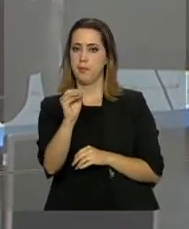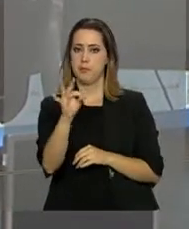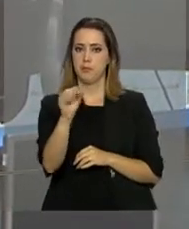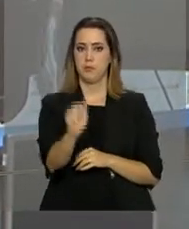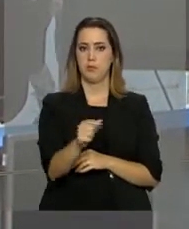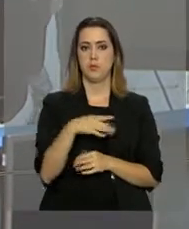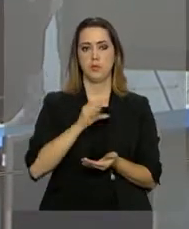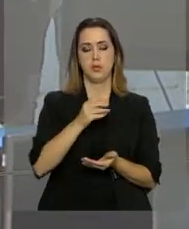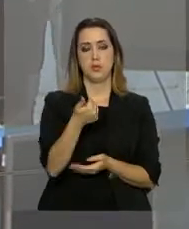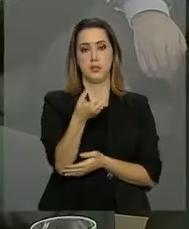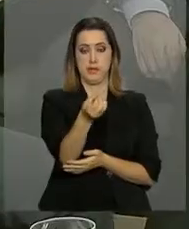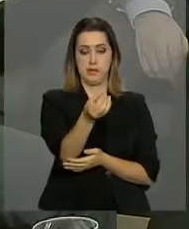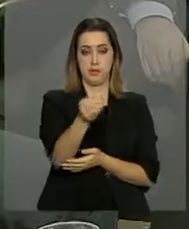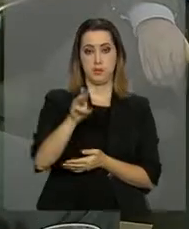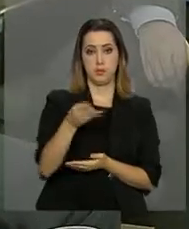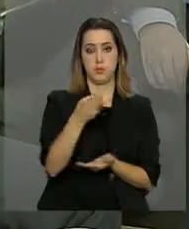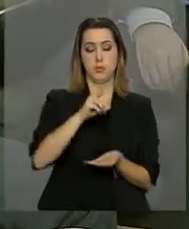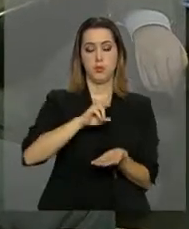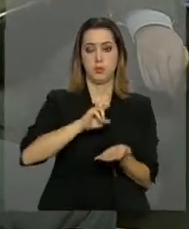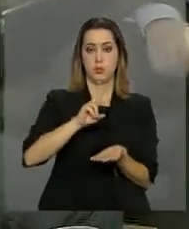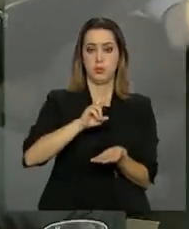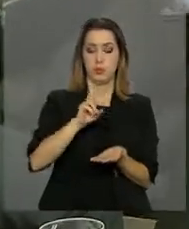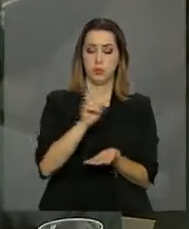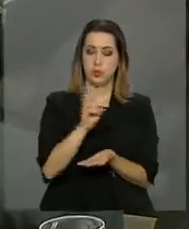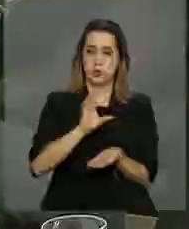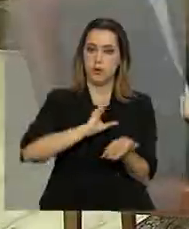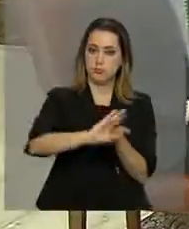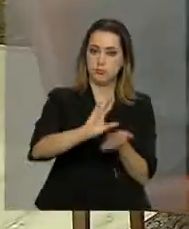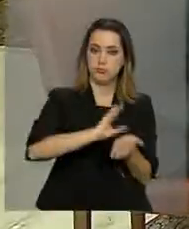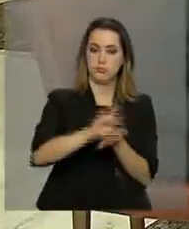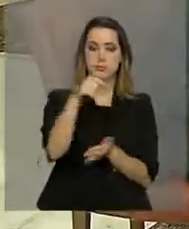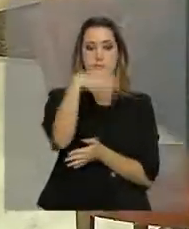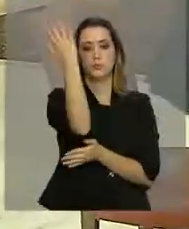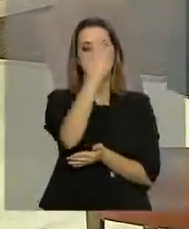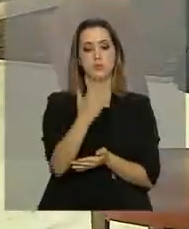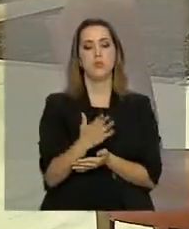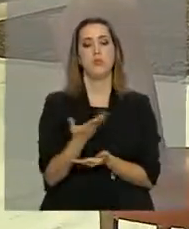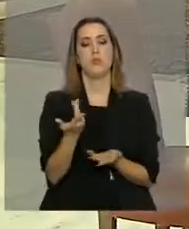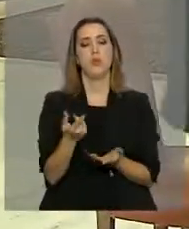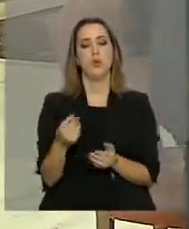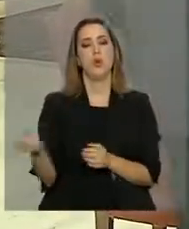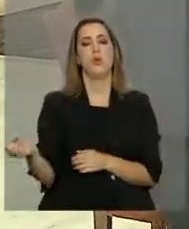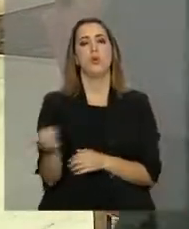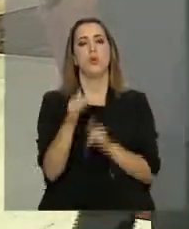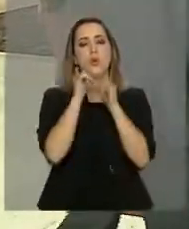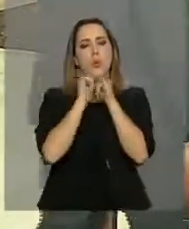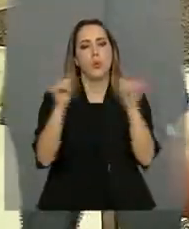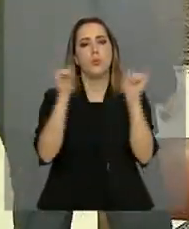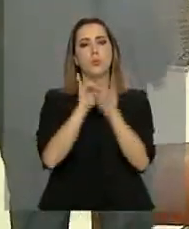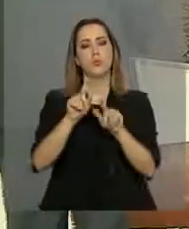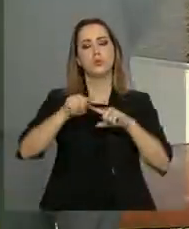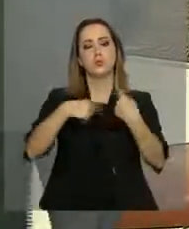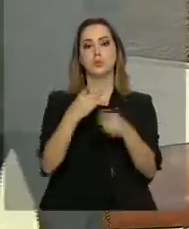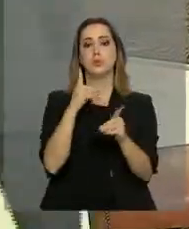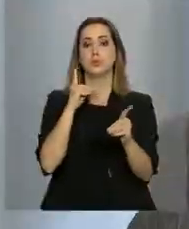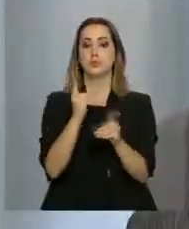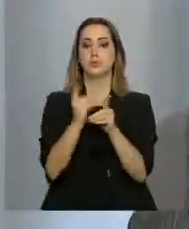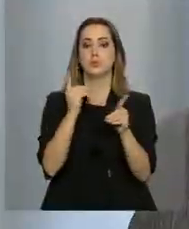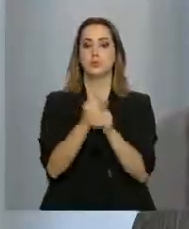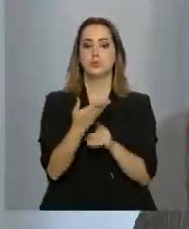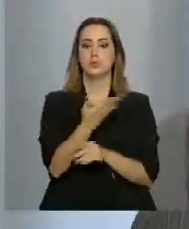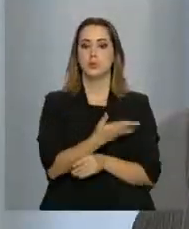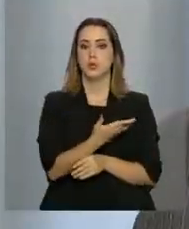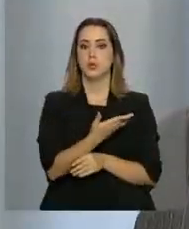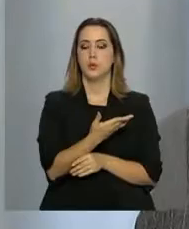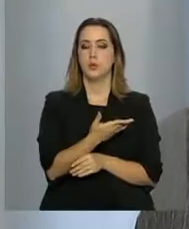no brasil o anúncio dos investimentos foi feito após um encontro entre o presidente michel temer e steve